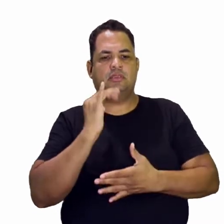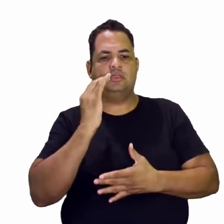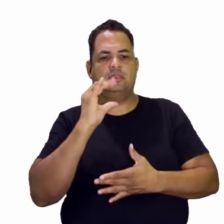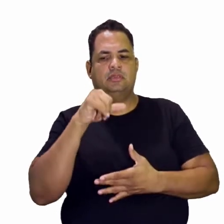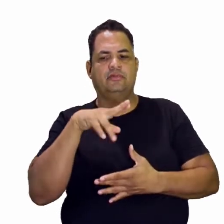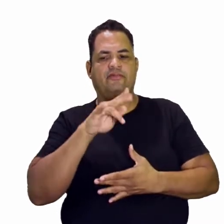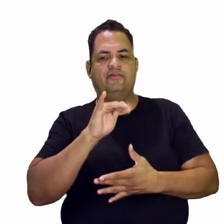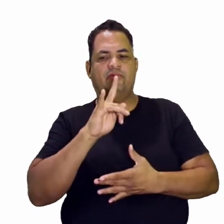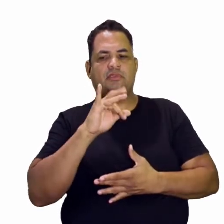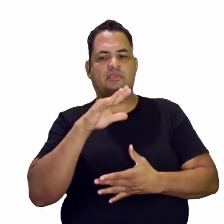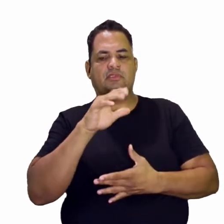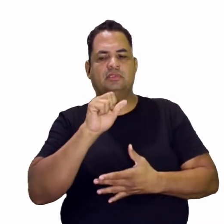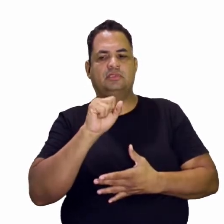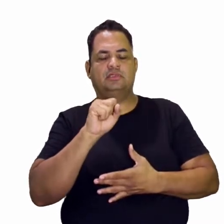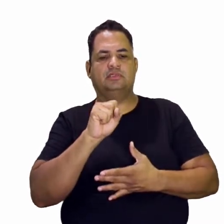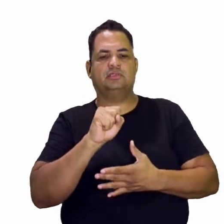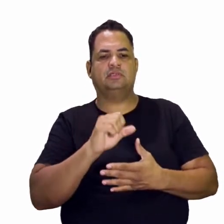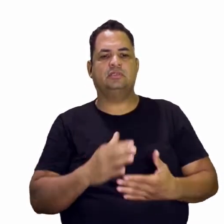icnofósseis.